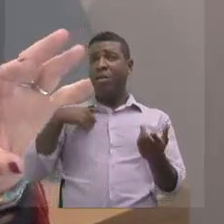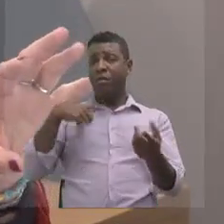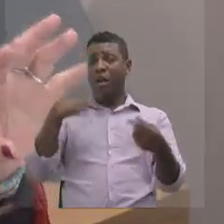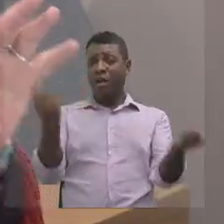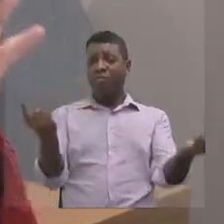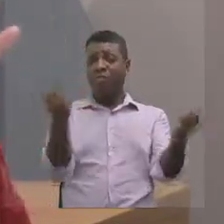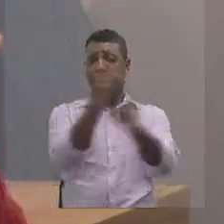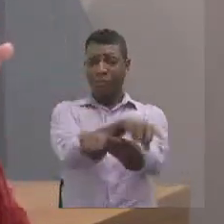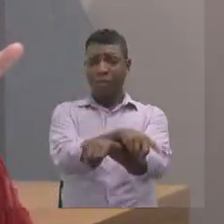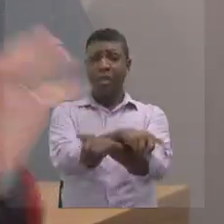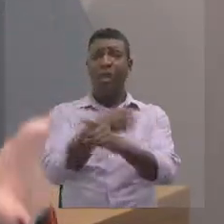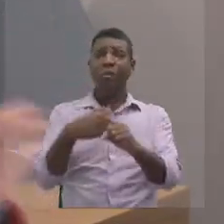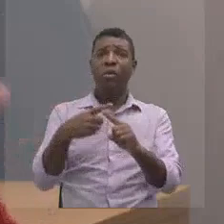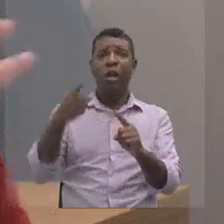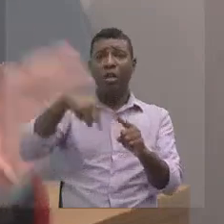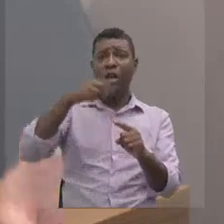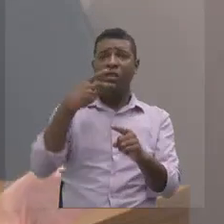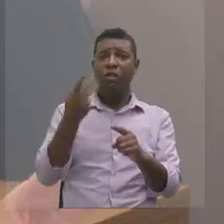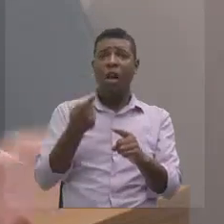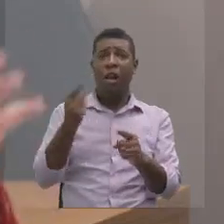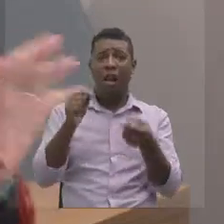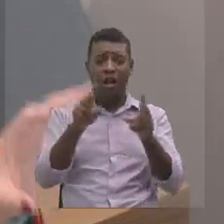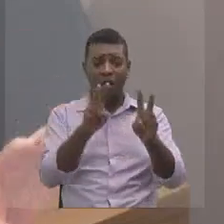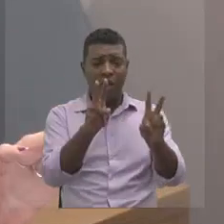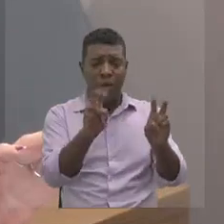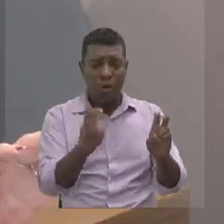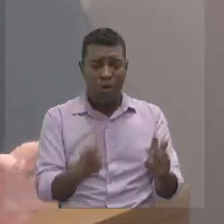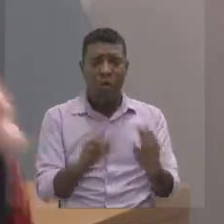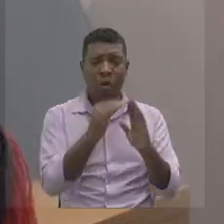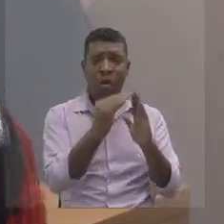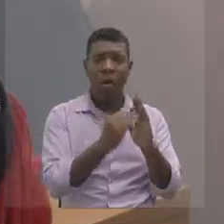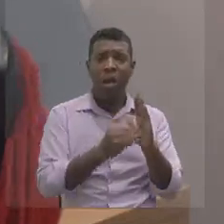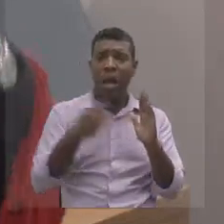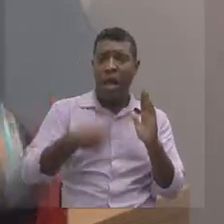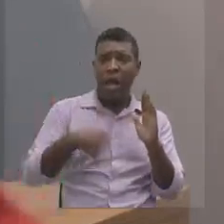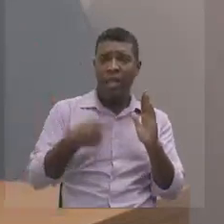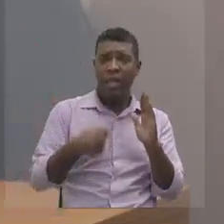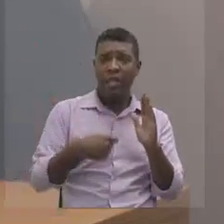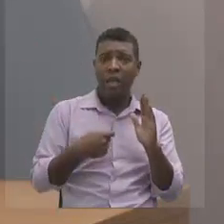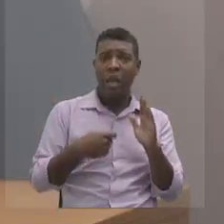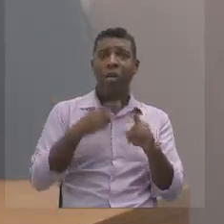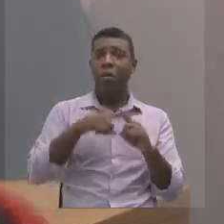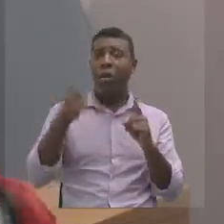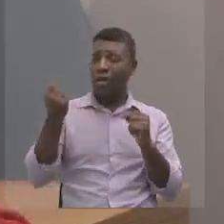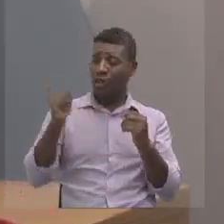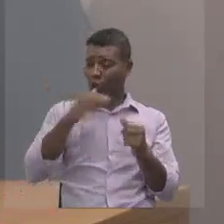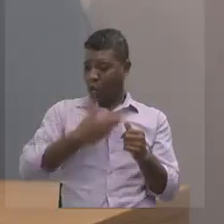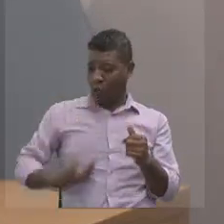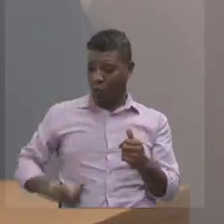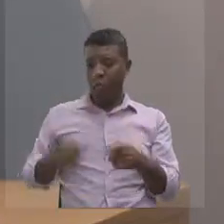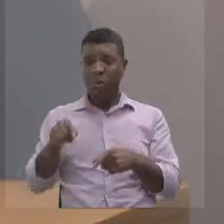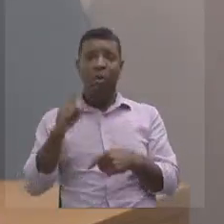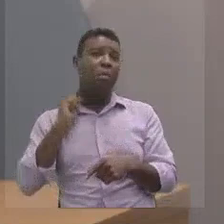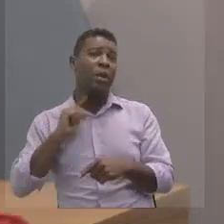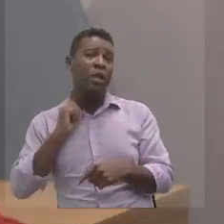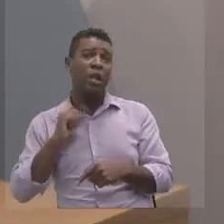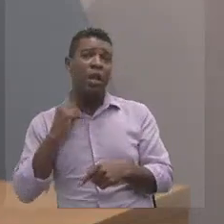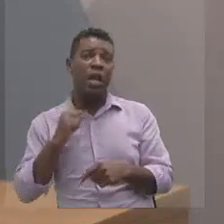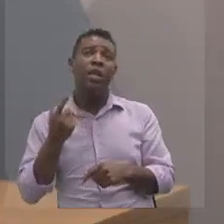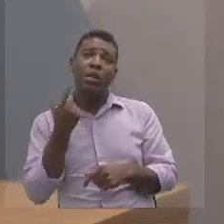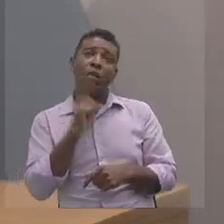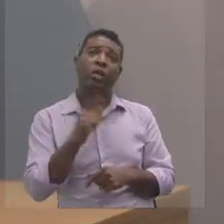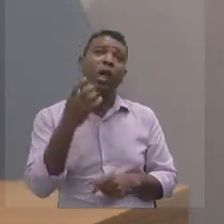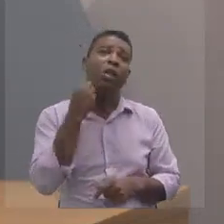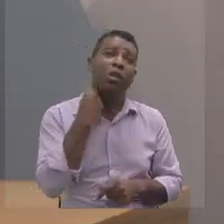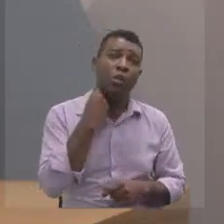porque quando a gente fala de pautas essenciais nunca tem dinheiro mas o dinheiro público em Minas Gerais Ele banca lucro Ele banca